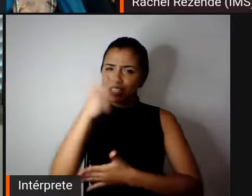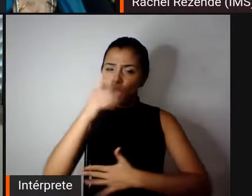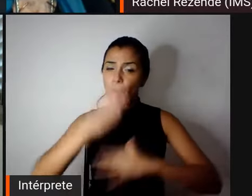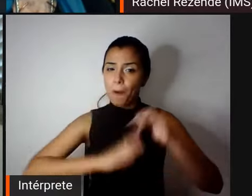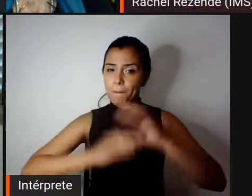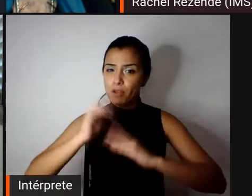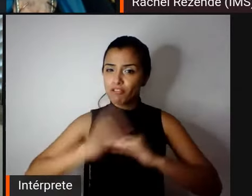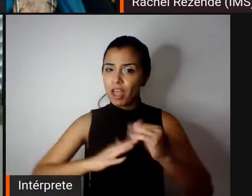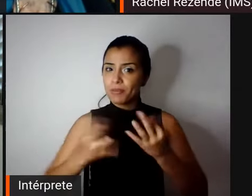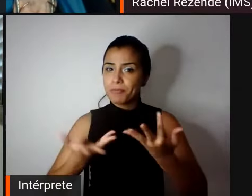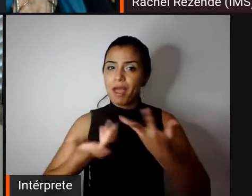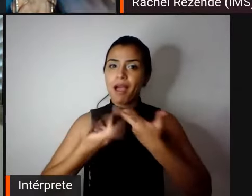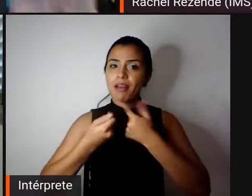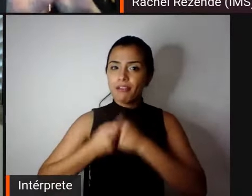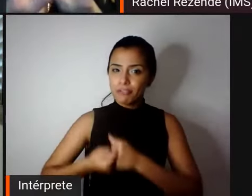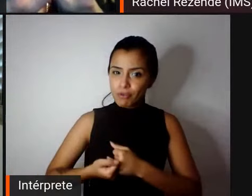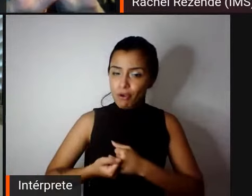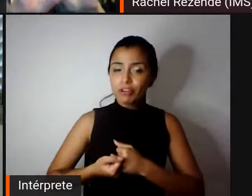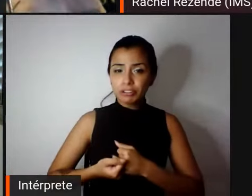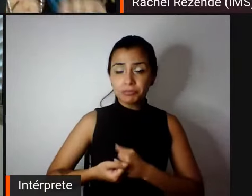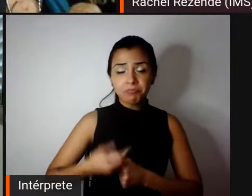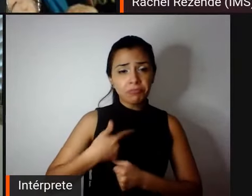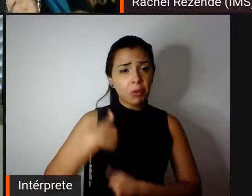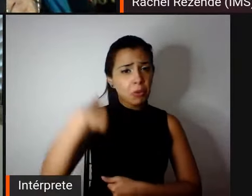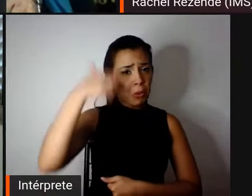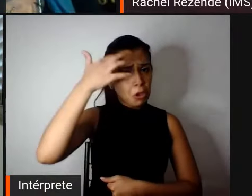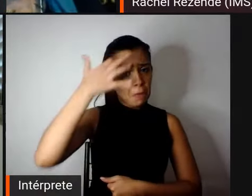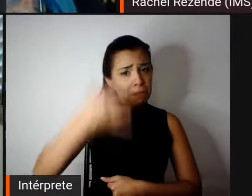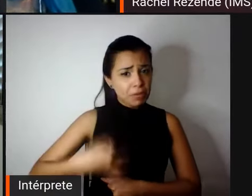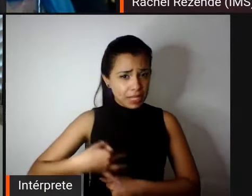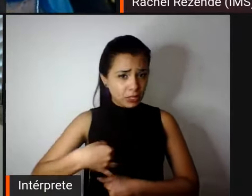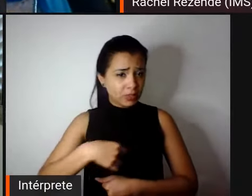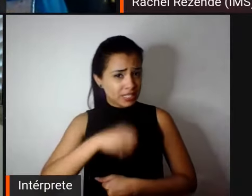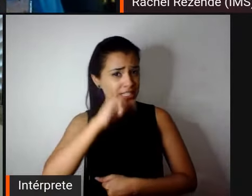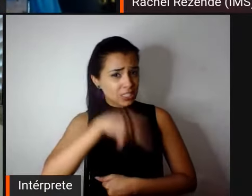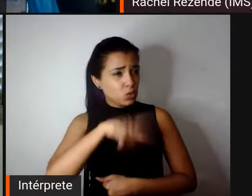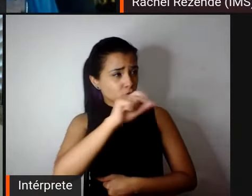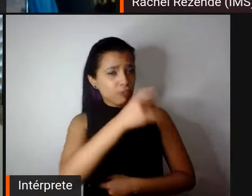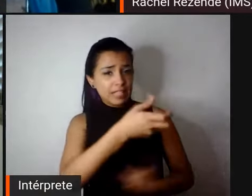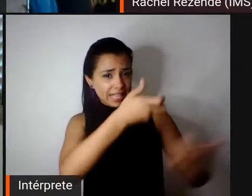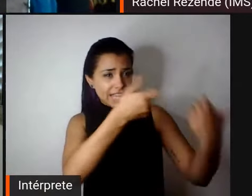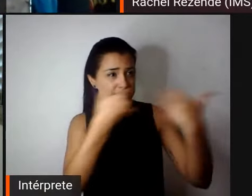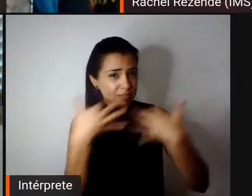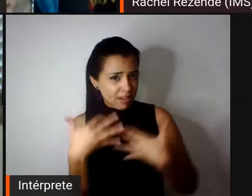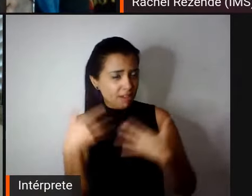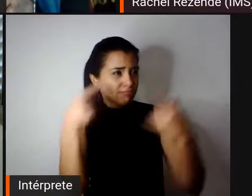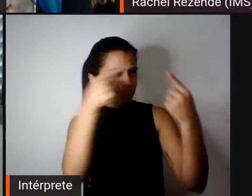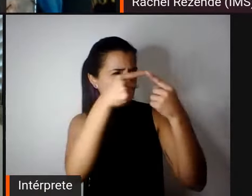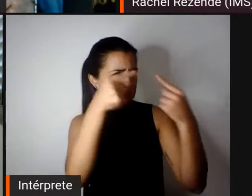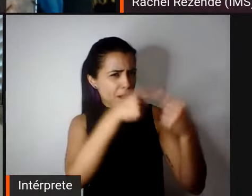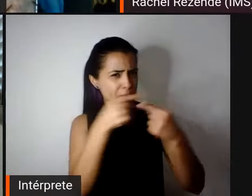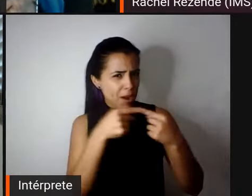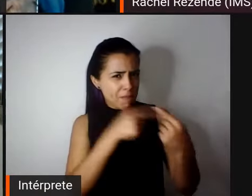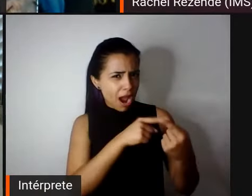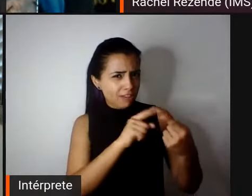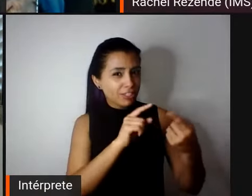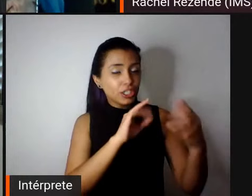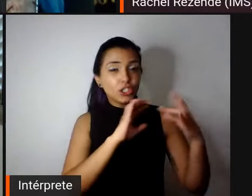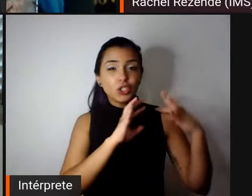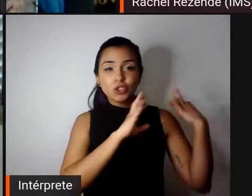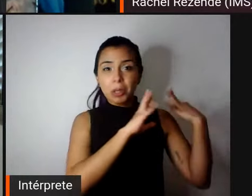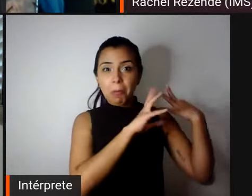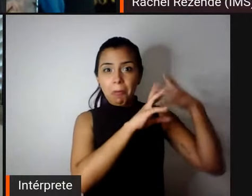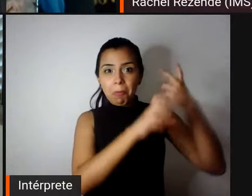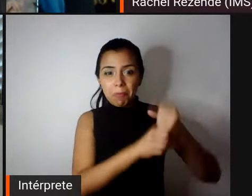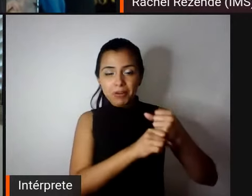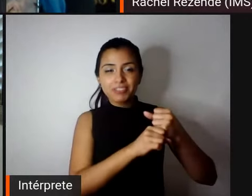imagens são maravilhosas. Eu entendo o que você está falando nessa relação. Não, mas eu estou falando esse conjunto, né, do que eu já revi, nós já olhamos, você